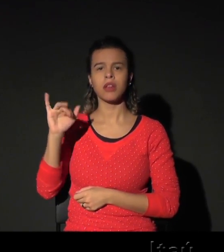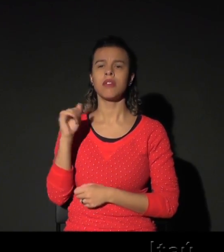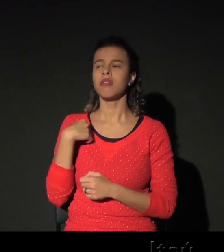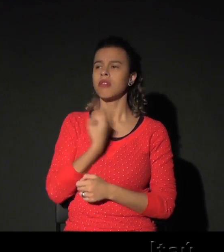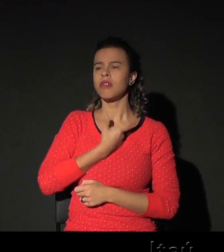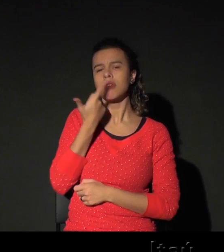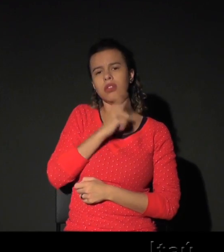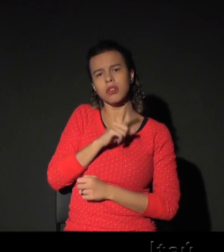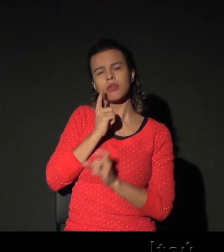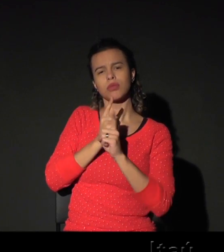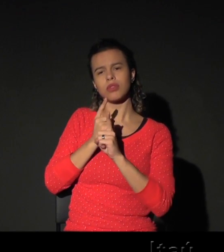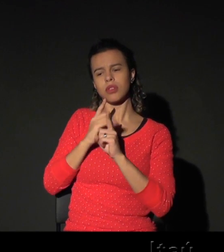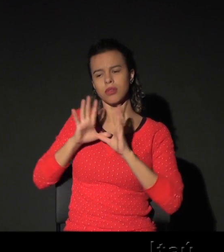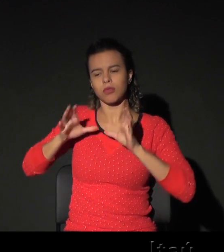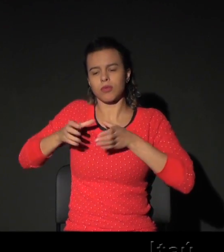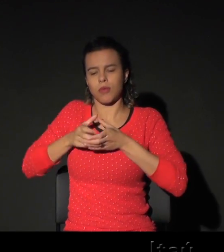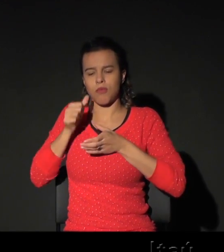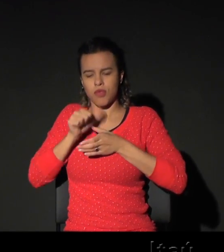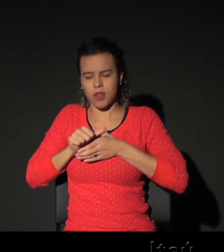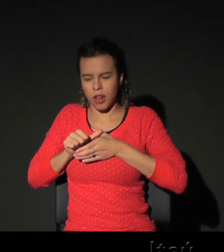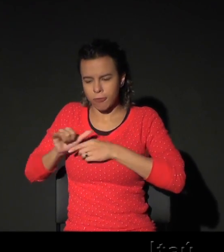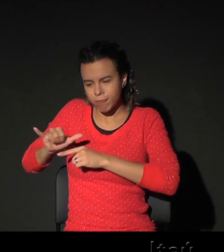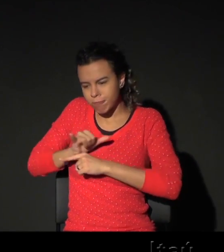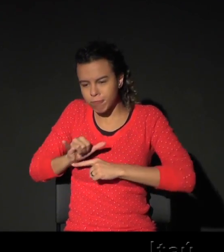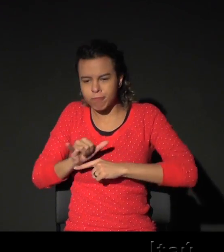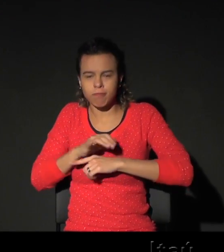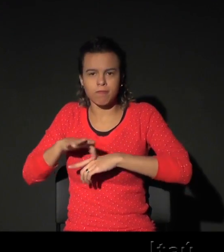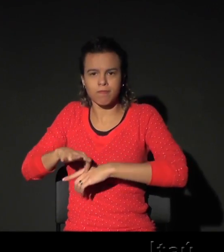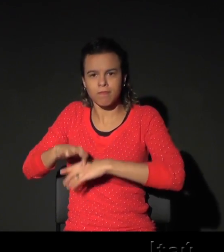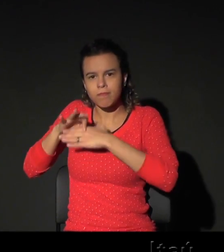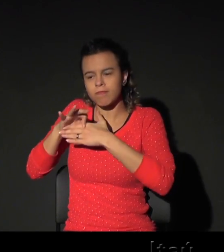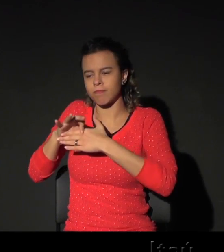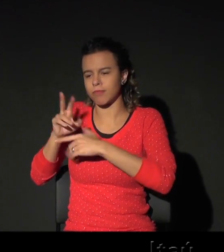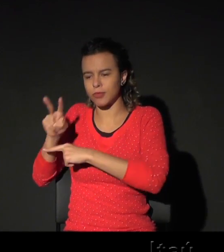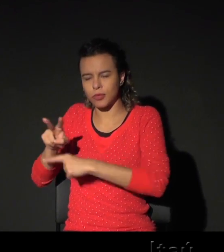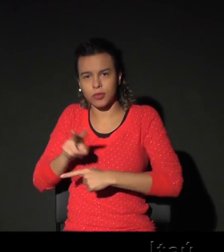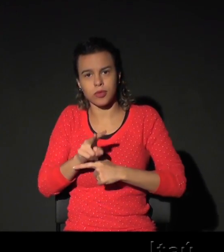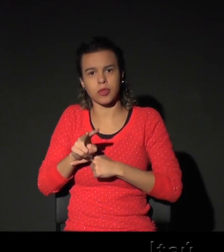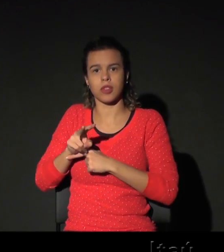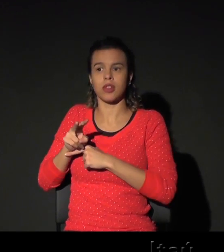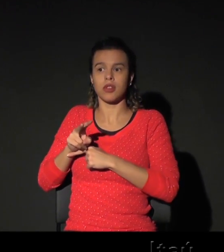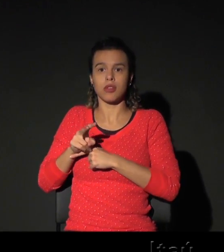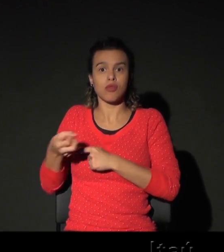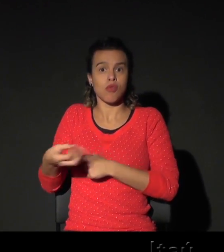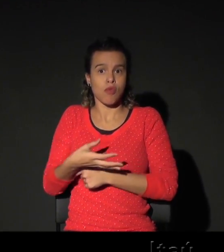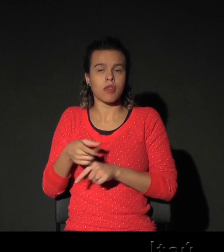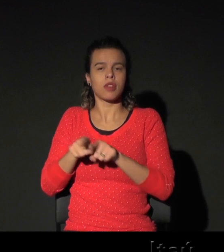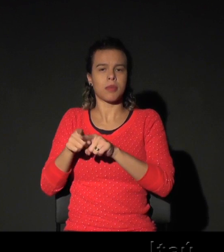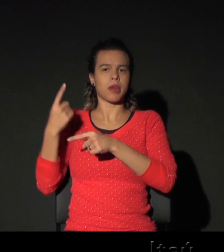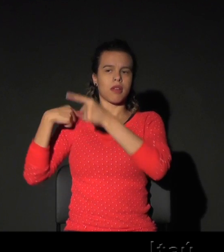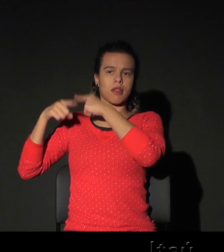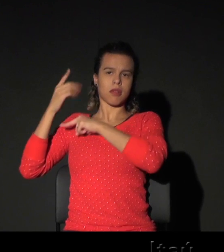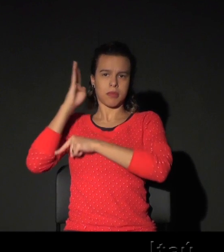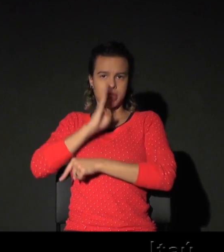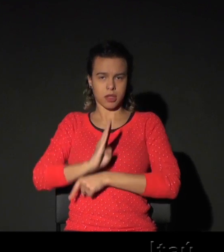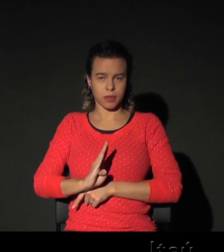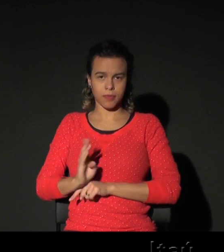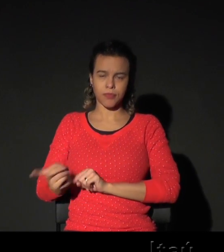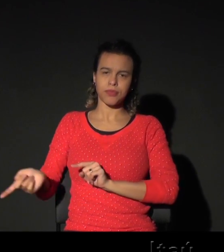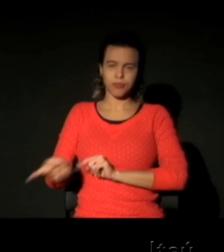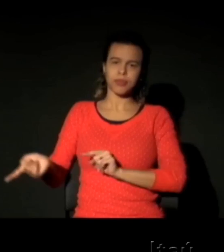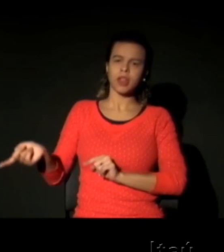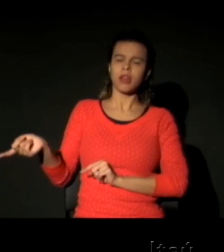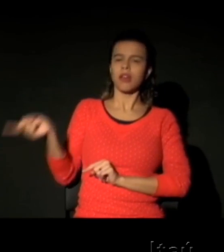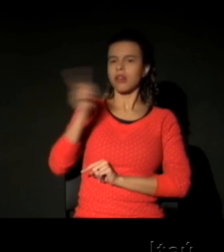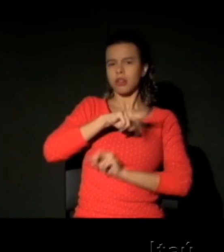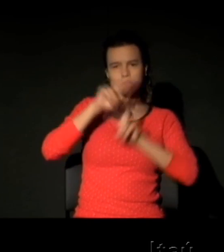comunitarismo tanto reinventado Eu acho que pelo Urbano Como nessa tradição eh brasileira Mas voltando pra questão dessas revoluções na